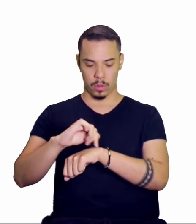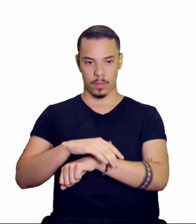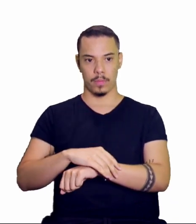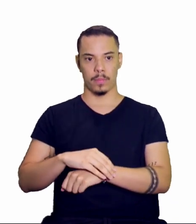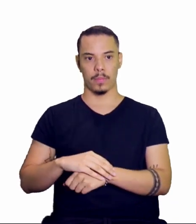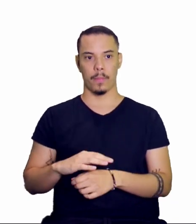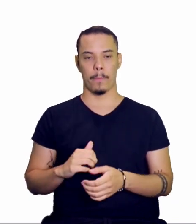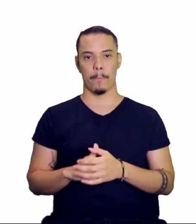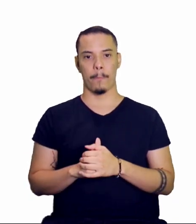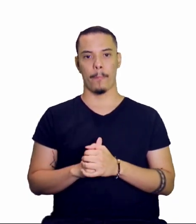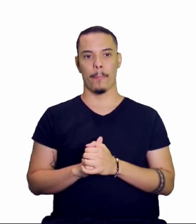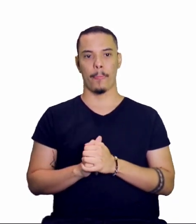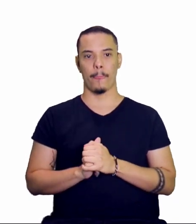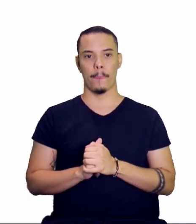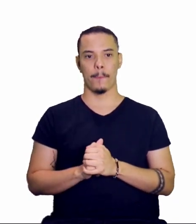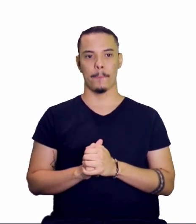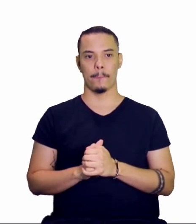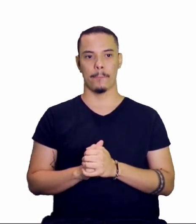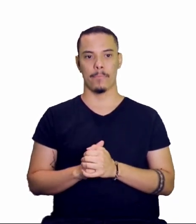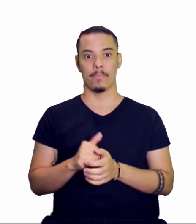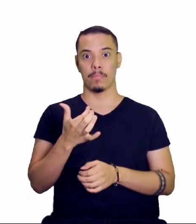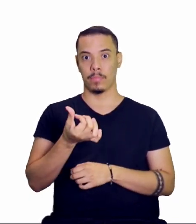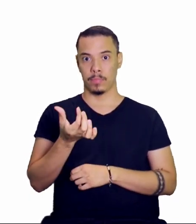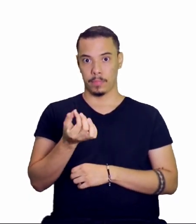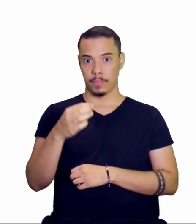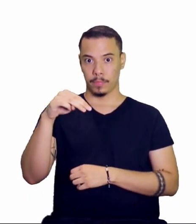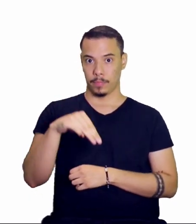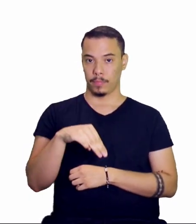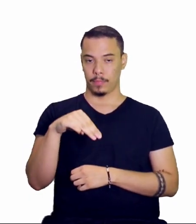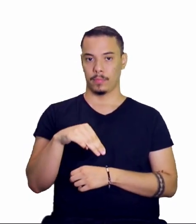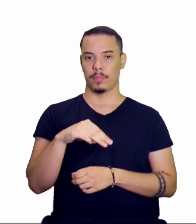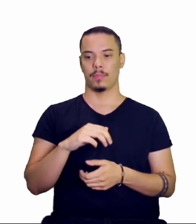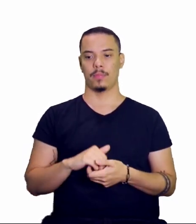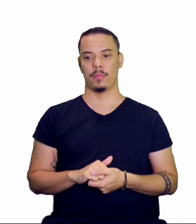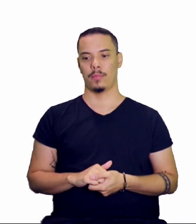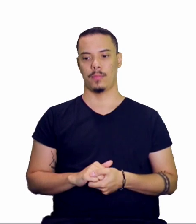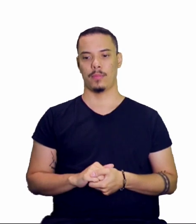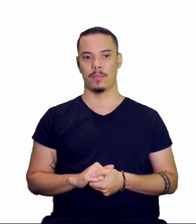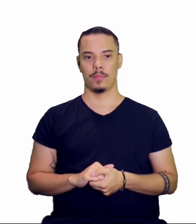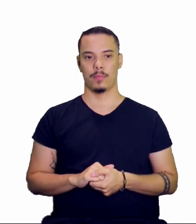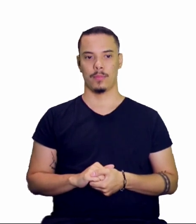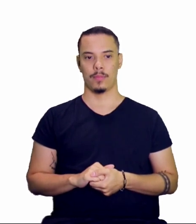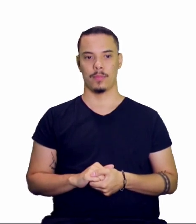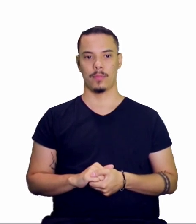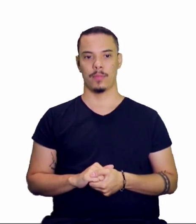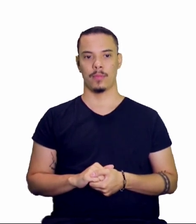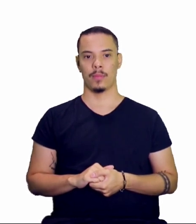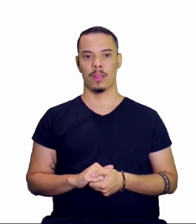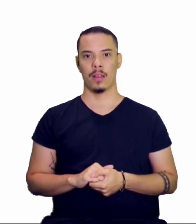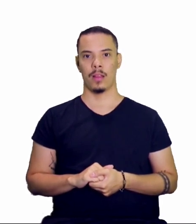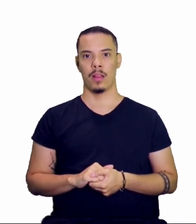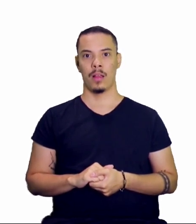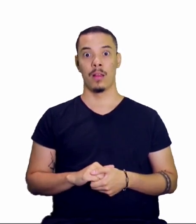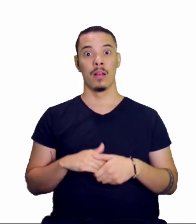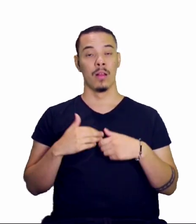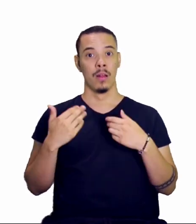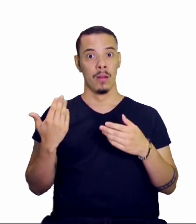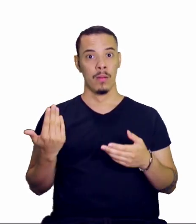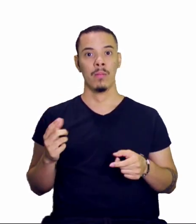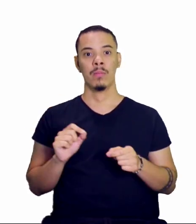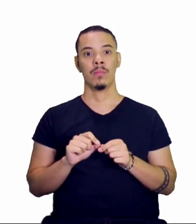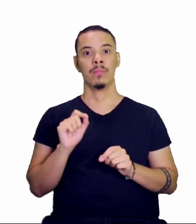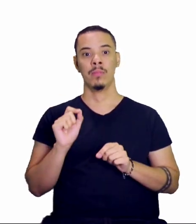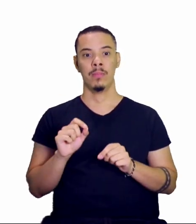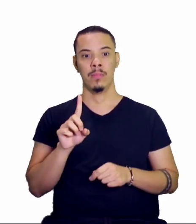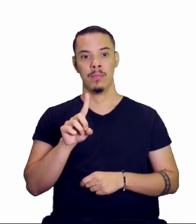tem 60. 60 minutos. Então a gente vai fazer ali, ó, 1 horinha, 60 minutos. E aí? Então, o que eu faço para